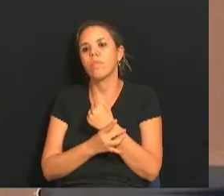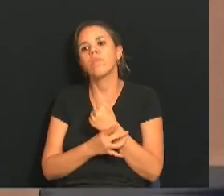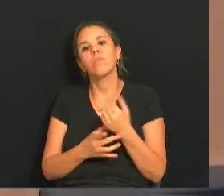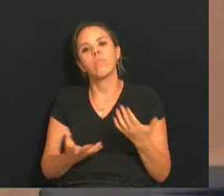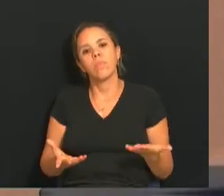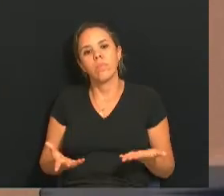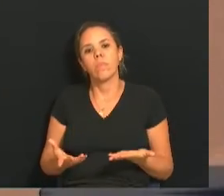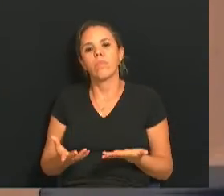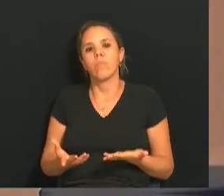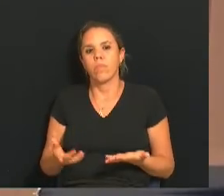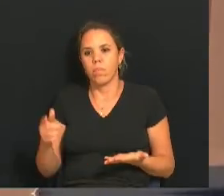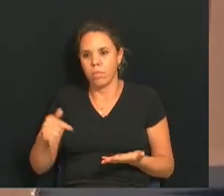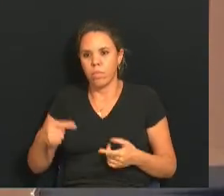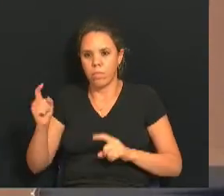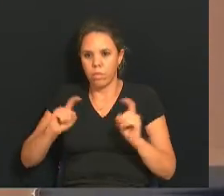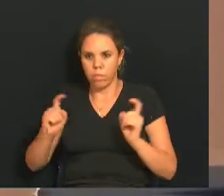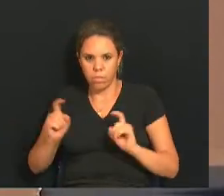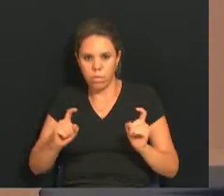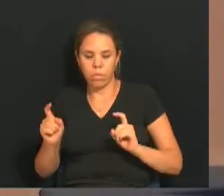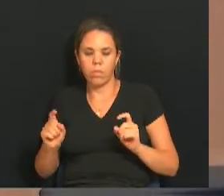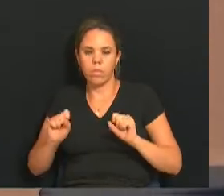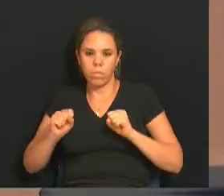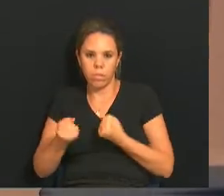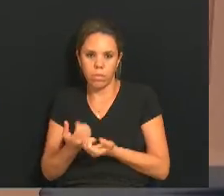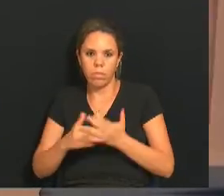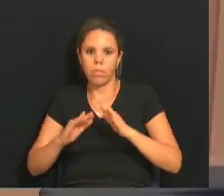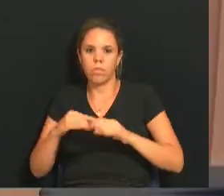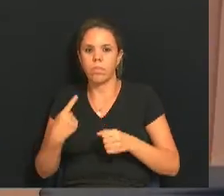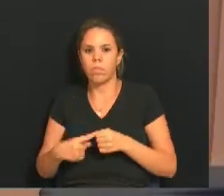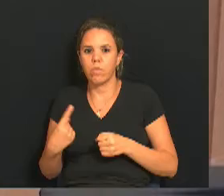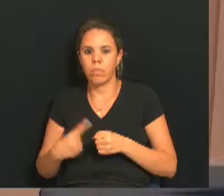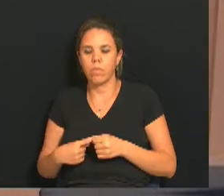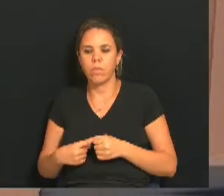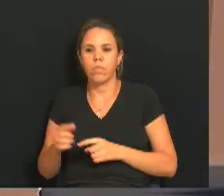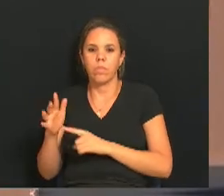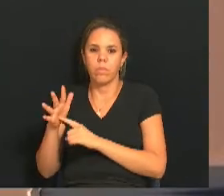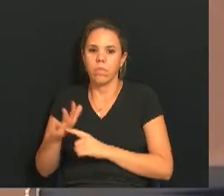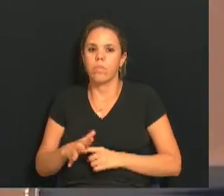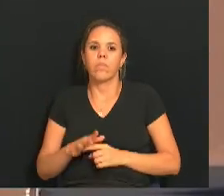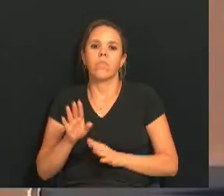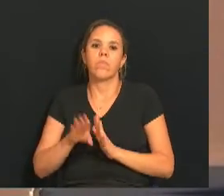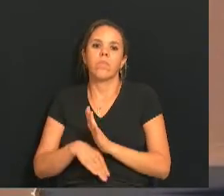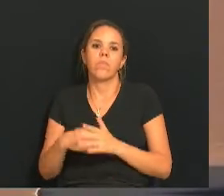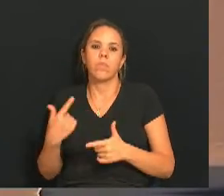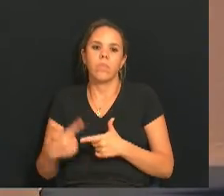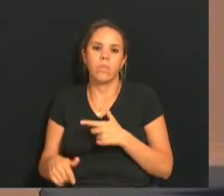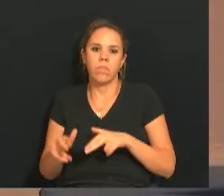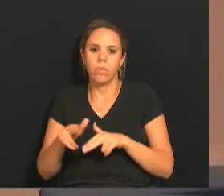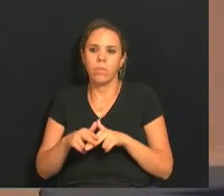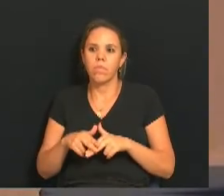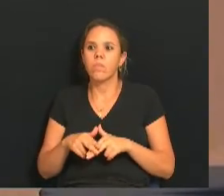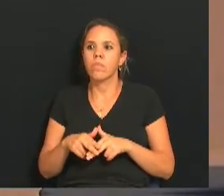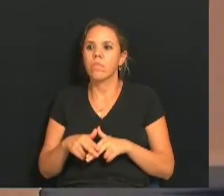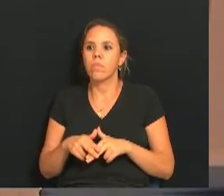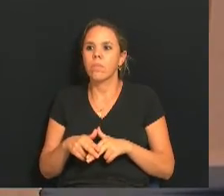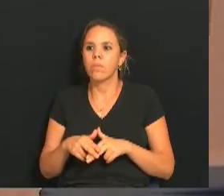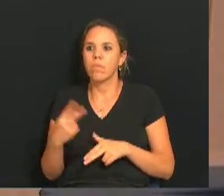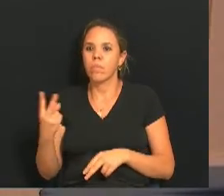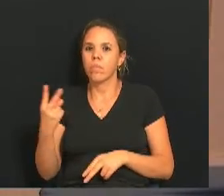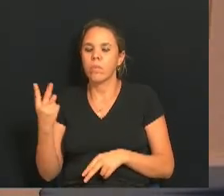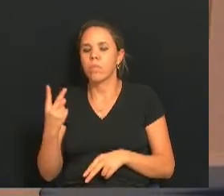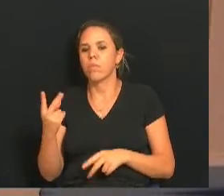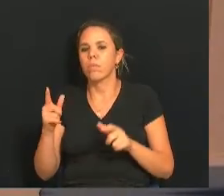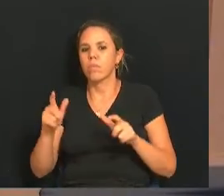ser exatamente a defesa de uma escola municipal que foi atacada recentemente, exatamente por valorizar espaços